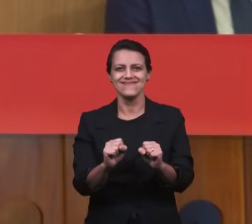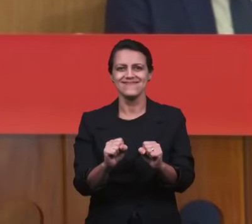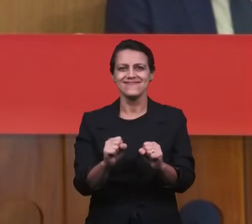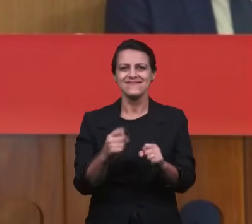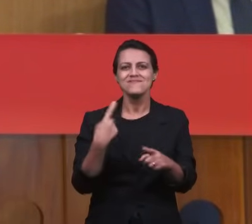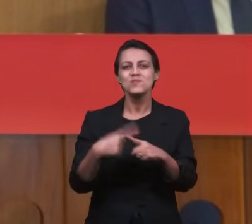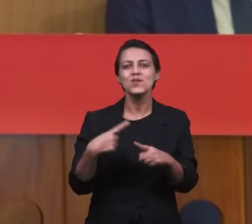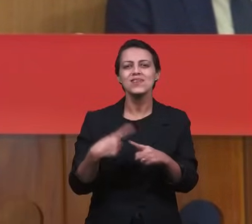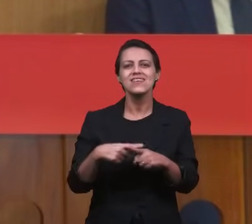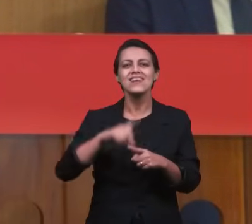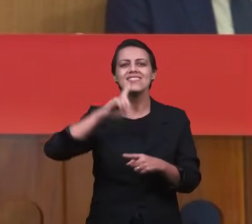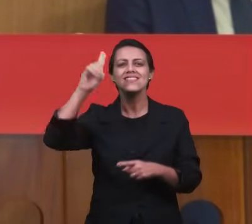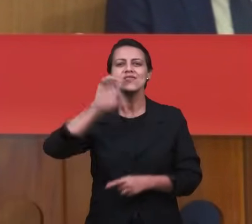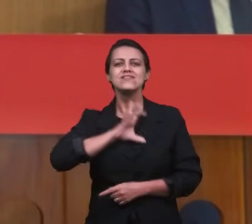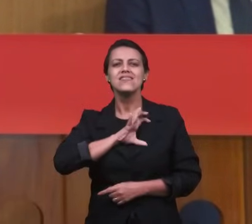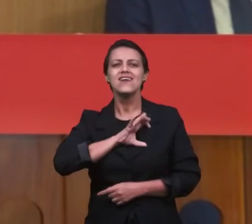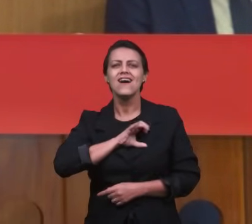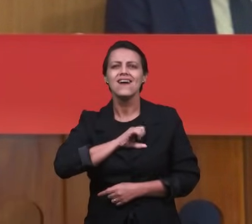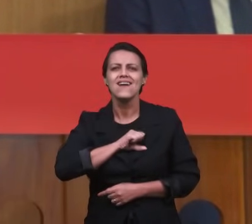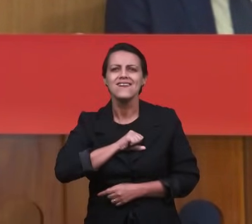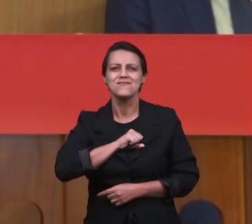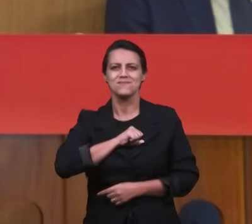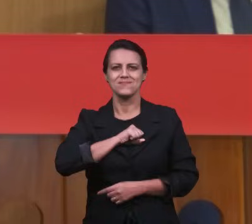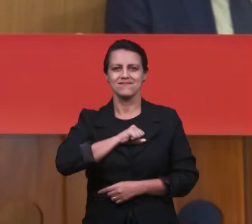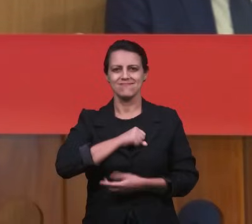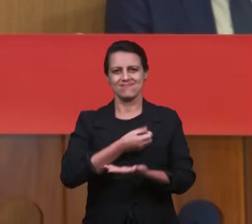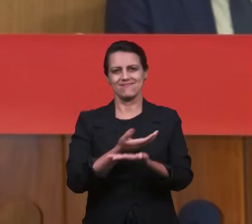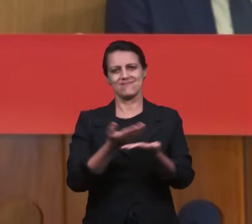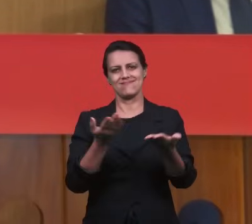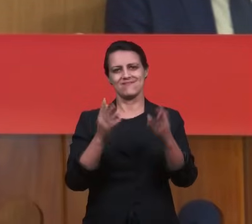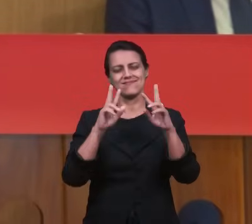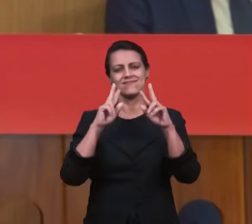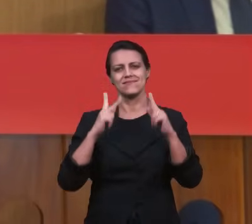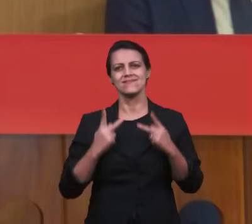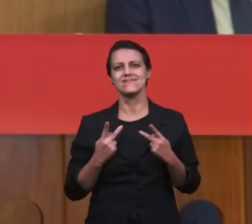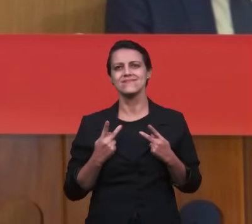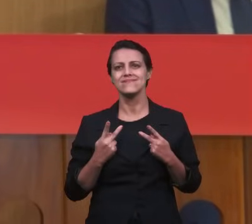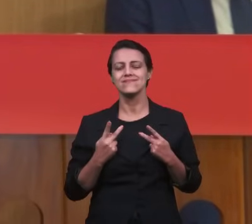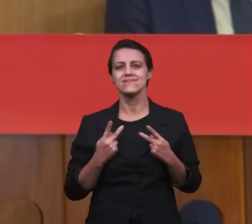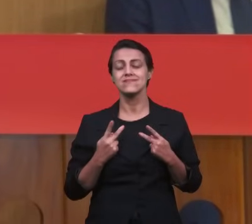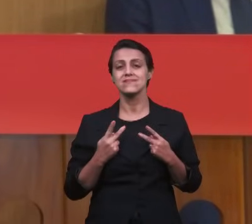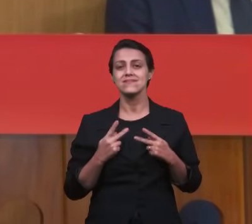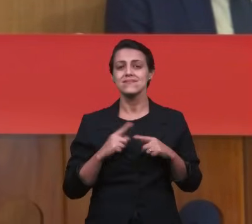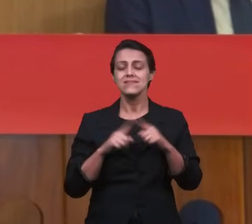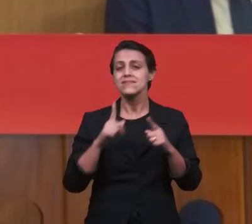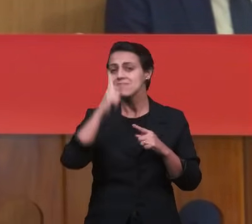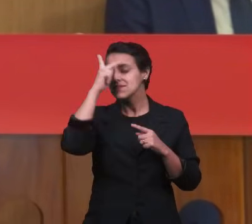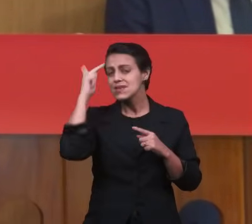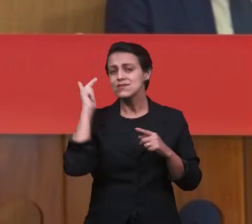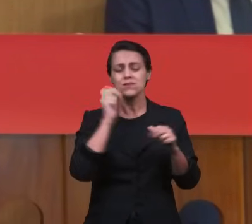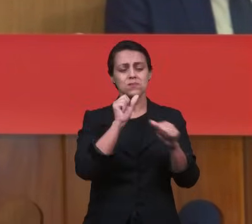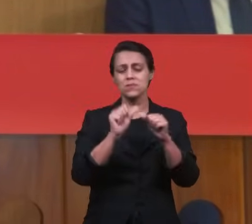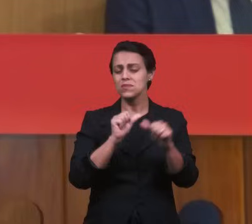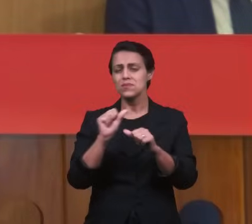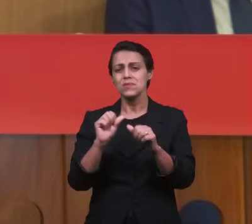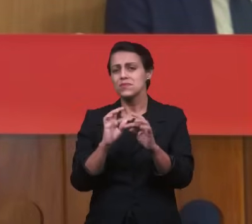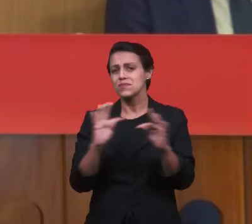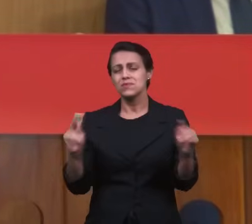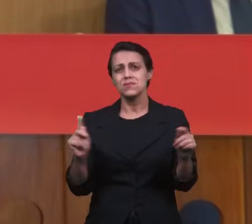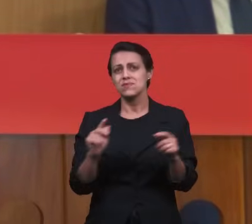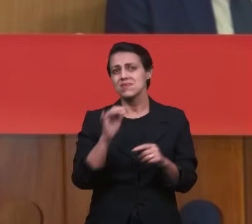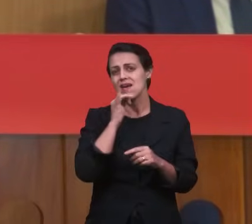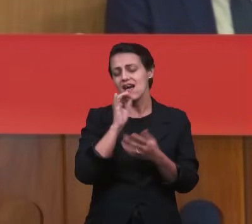ama o homem. Então ele se revela. As pessoas mudam tudo. Então, Jesus morreu na cruz,